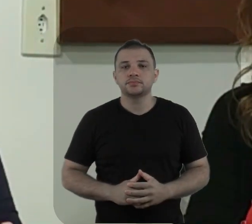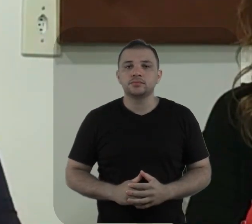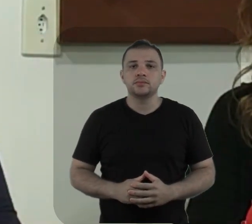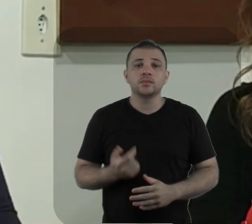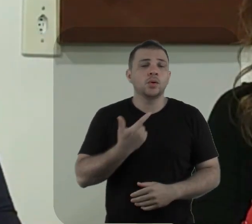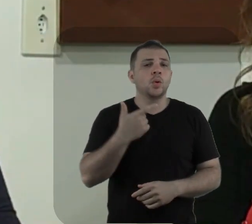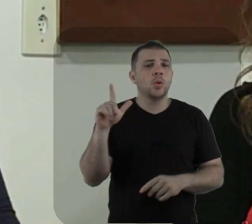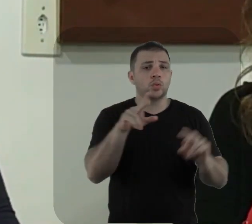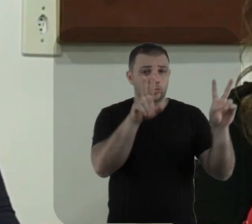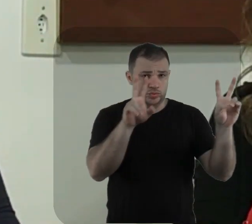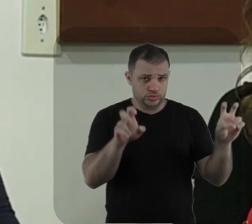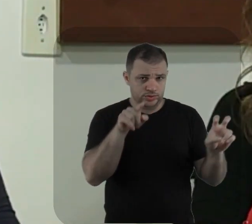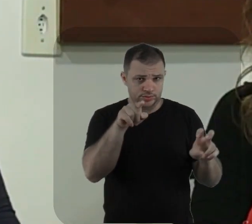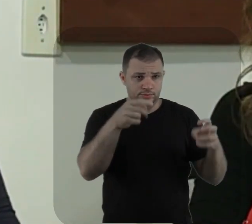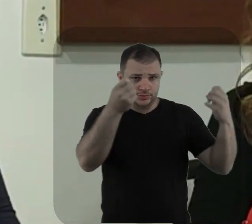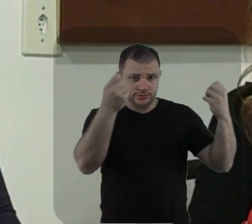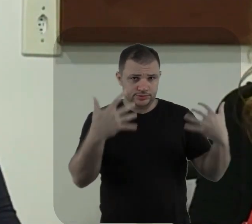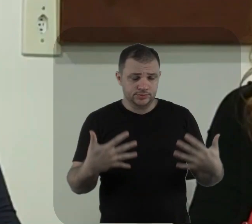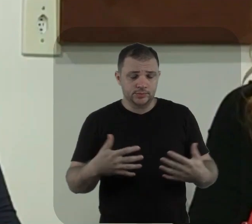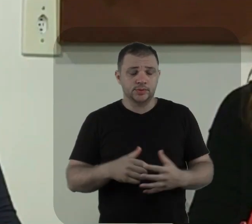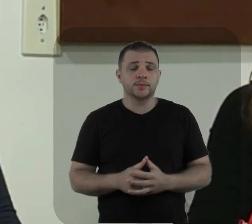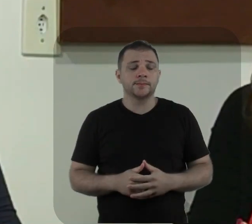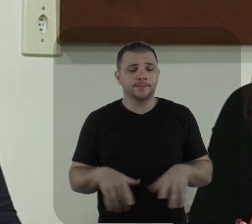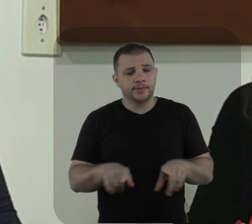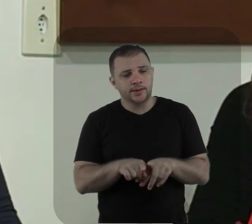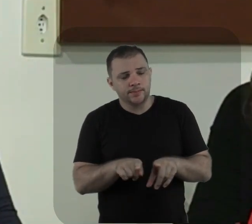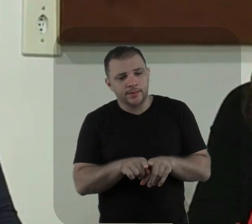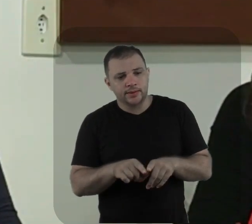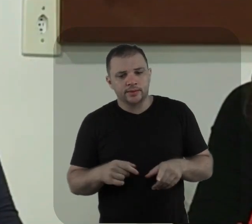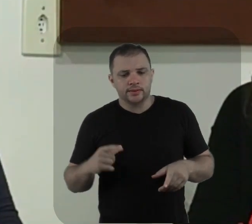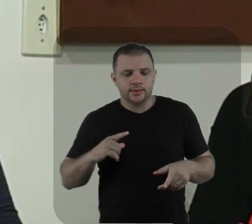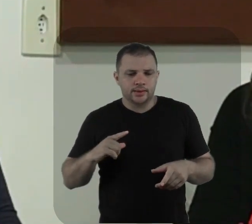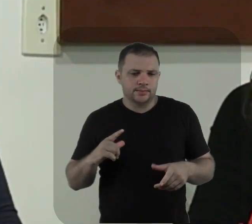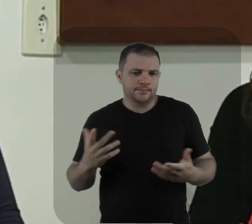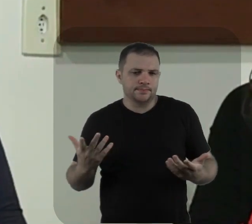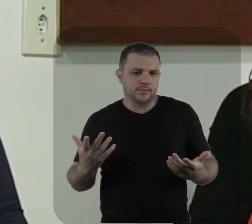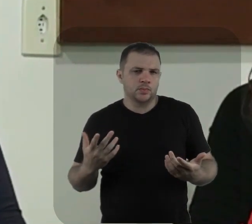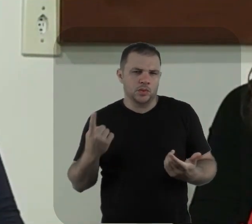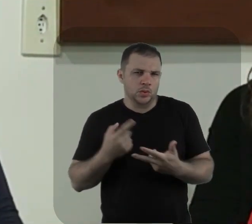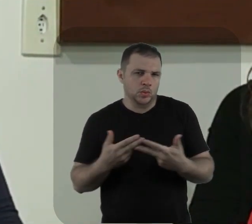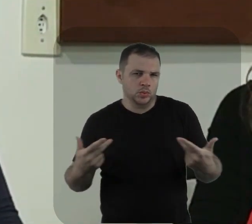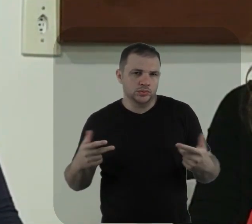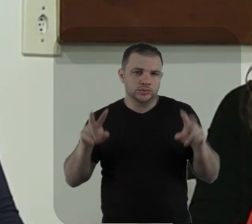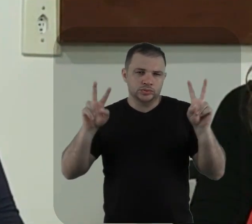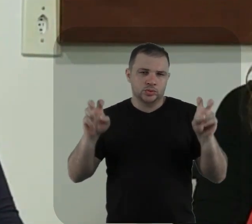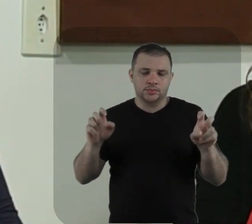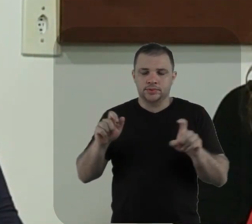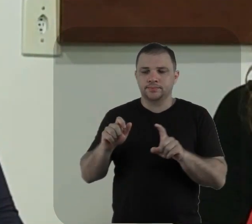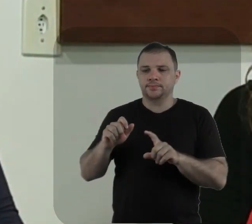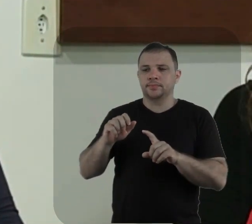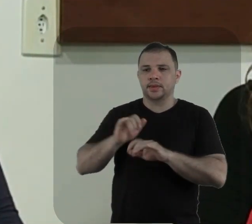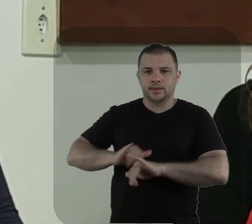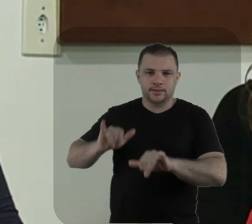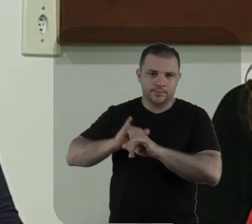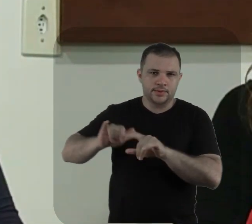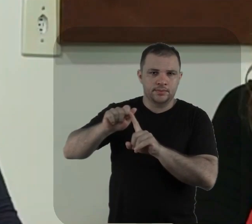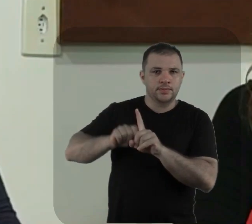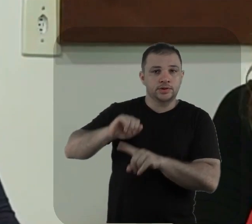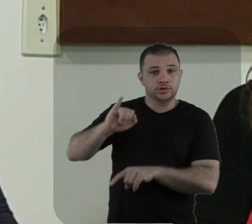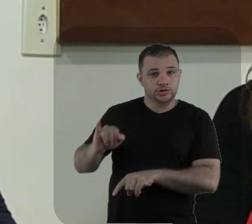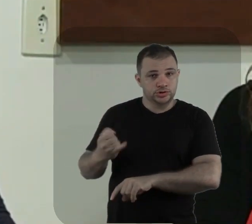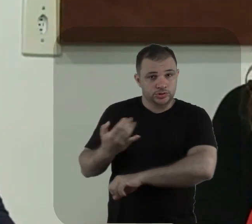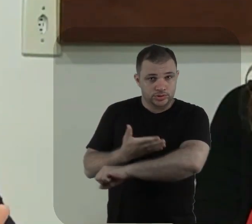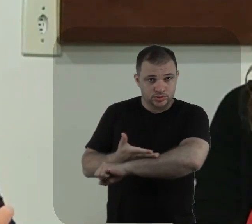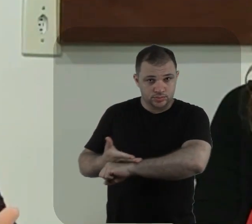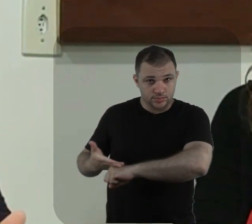esse gancho dessas questões sociais, né, uma das ressalvas que eu tenho um pouco também em relação à campanha do Janeiro